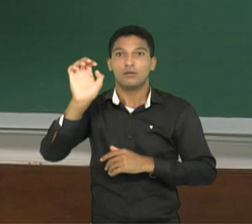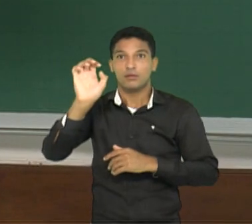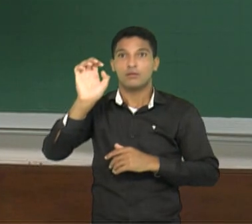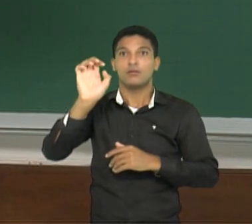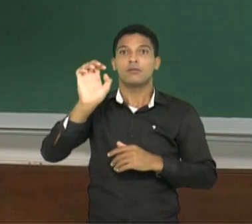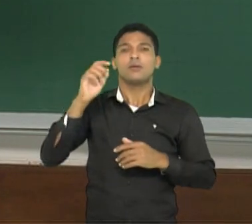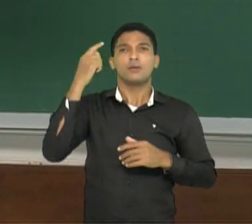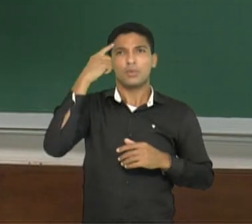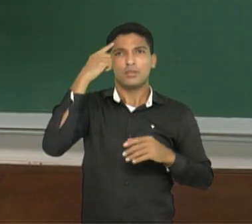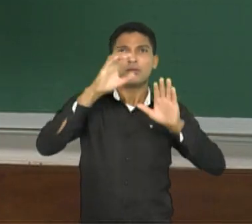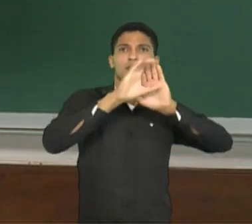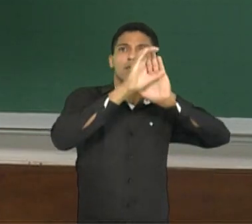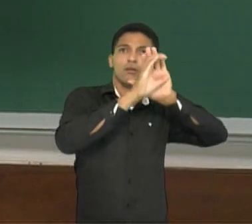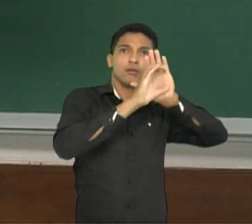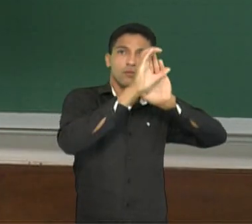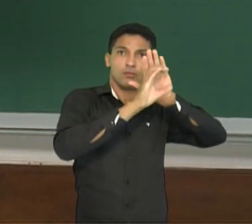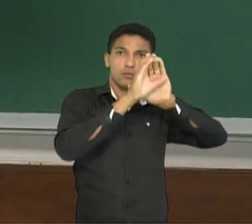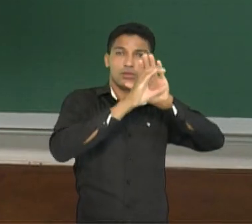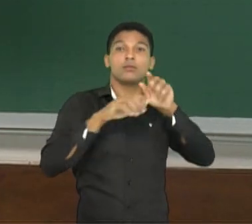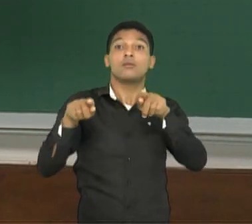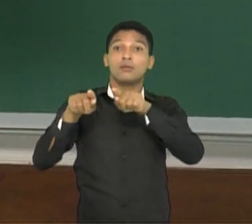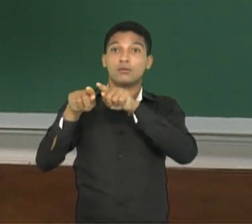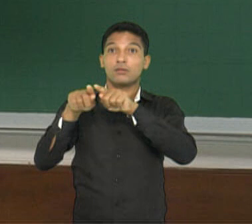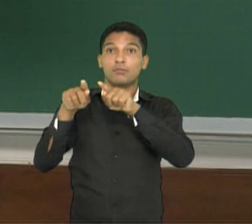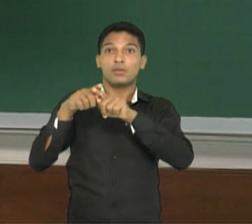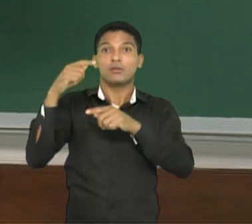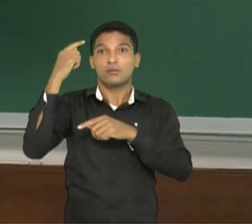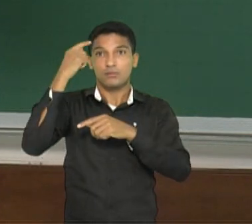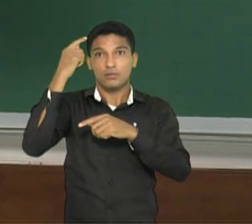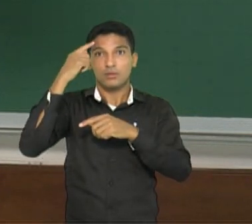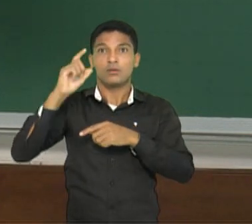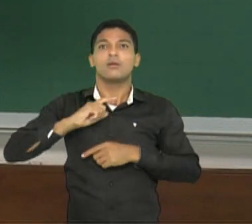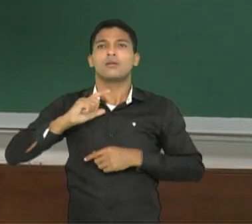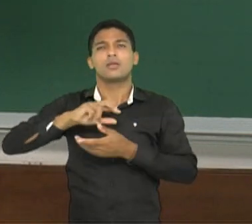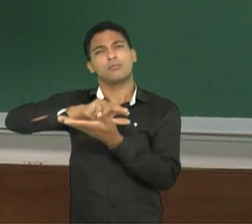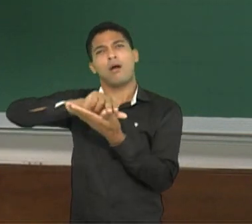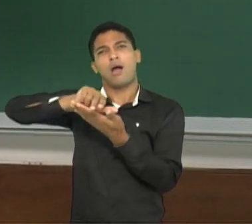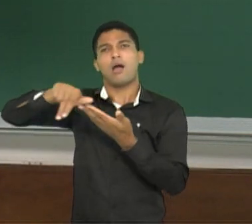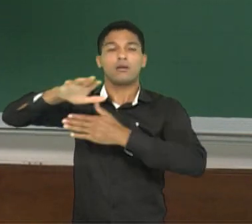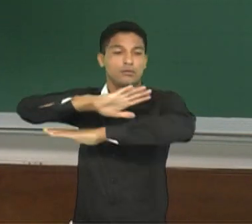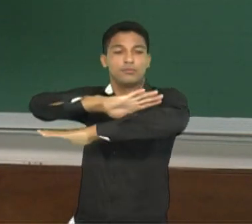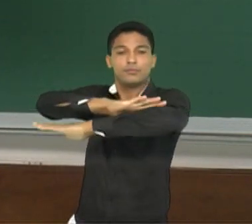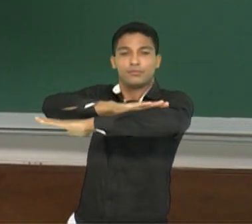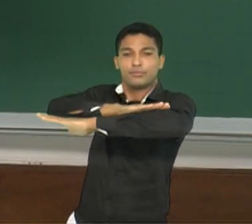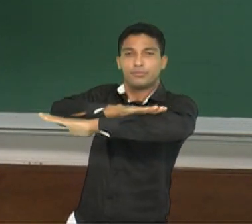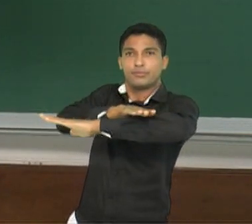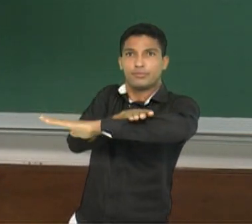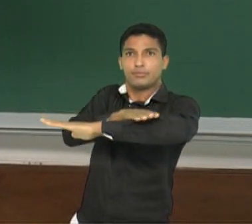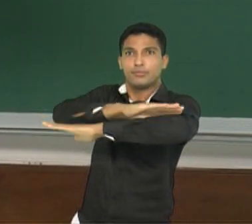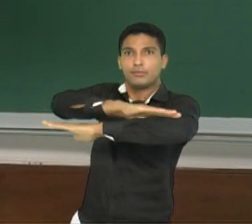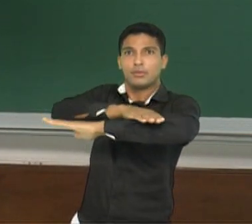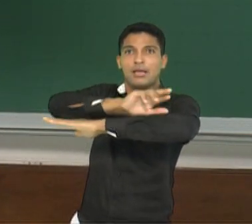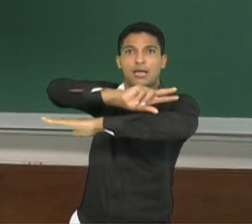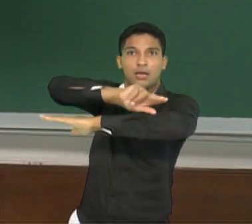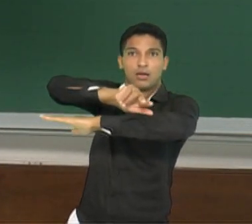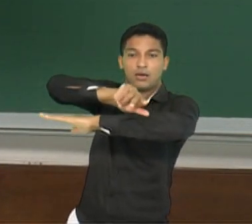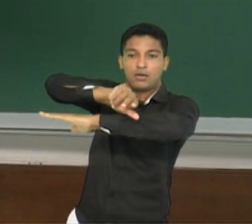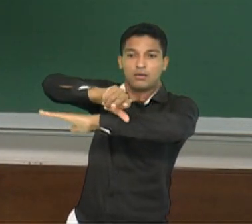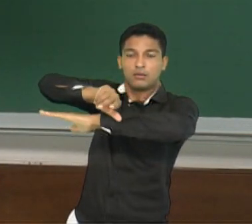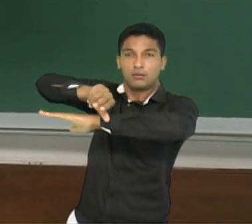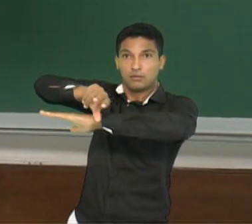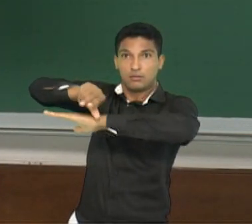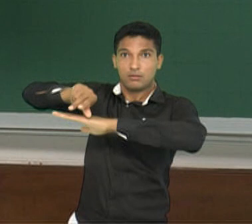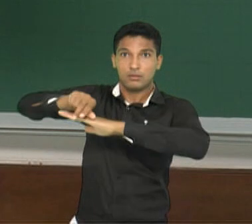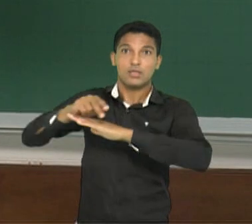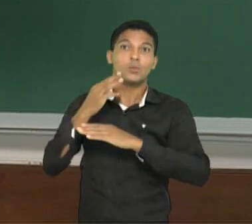pensar nos conceitos, mas pensar o quanto existe a diversidade da população brasileira e quais são as influências